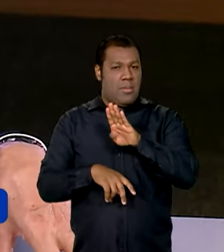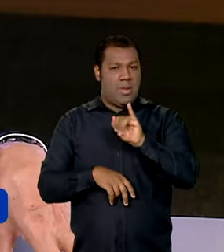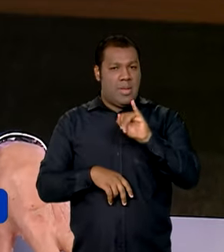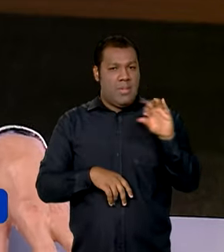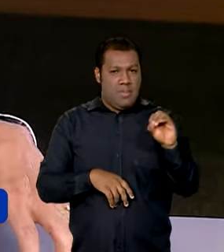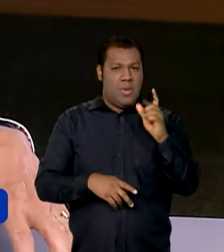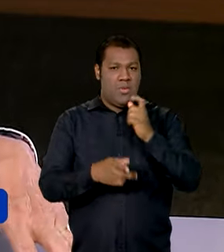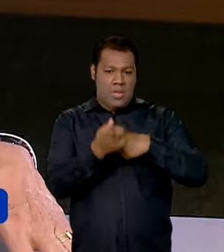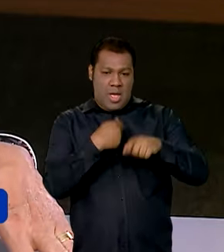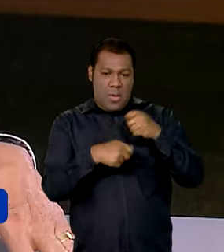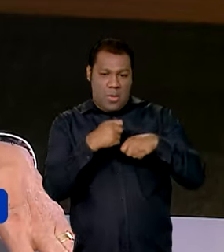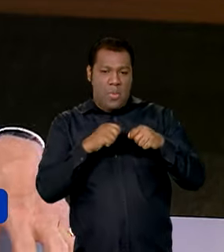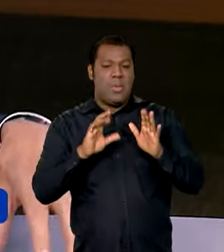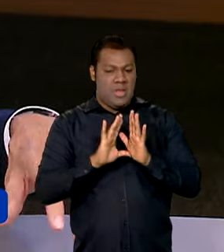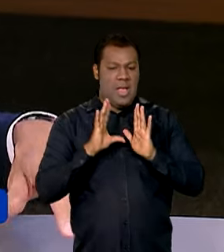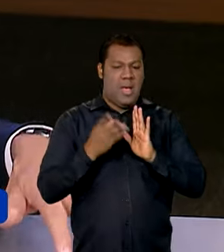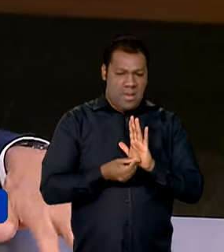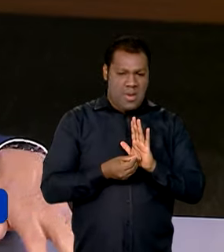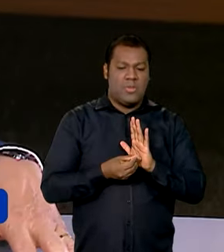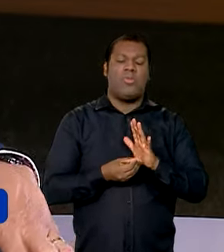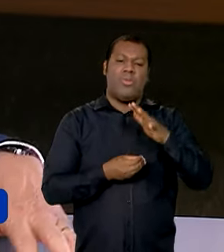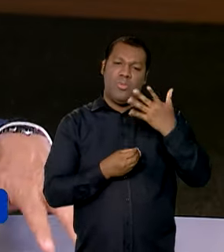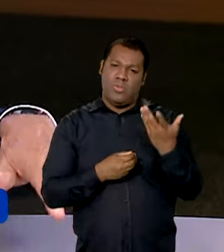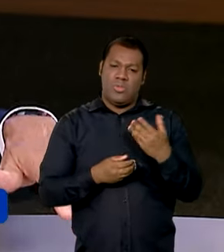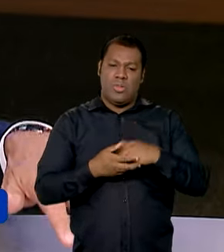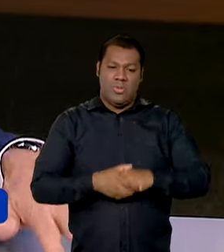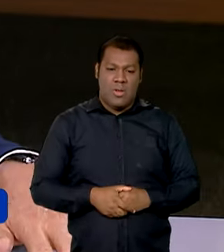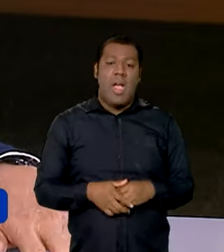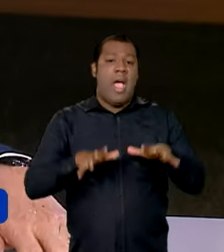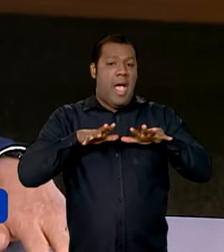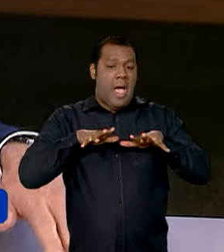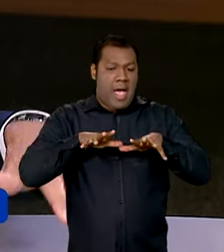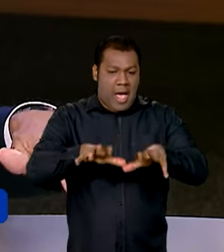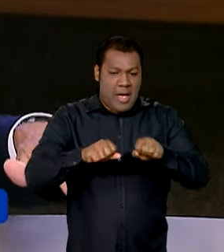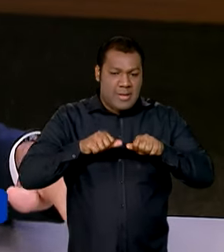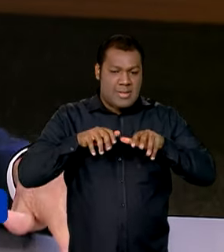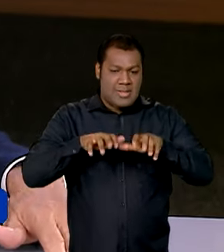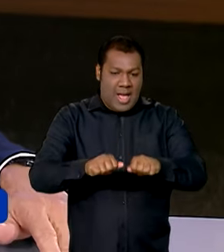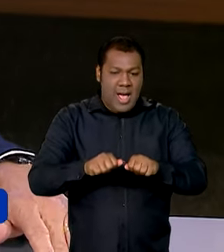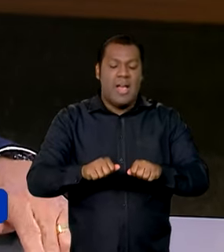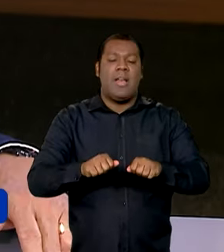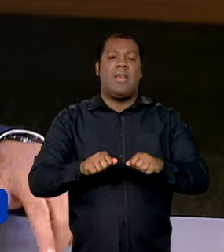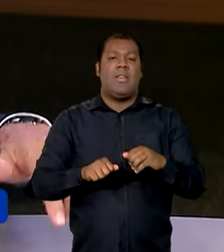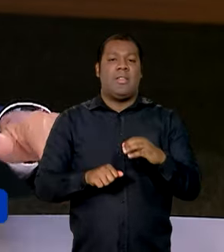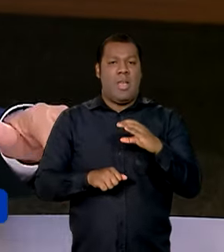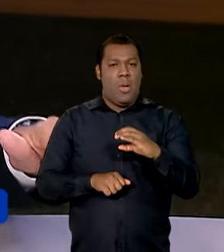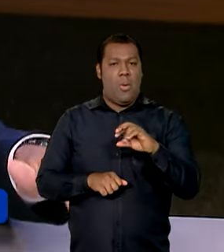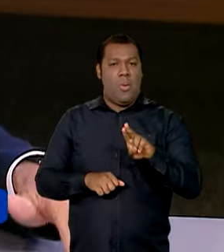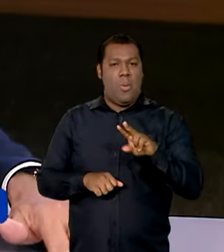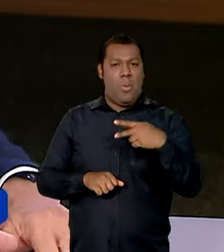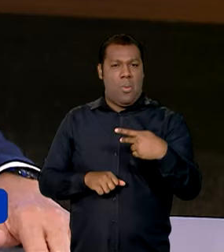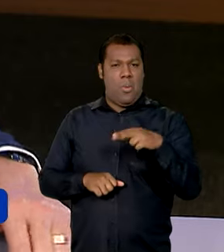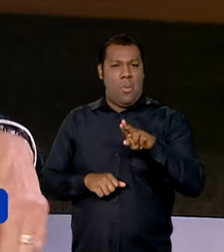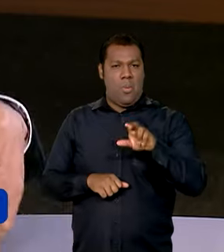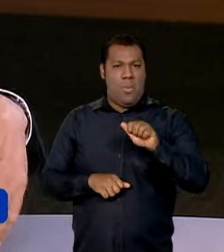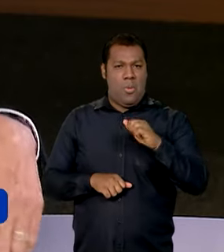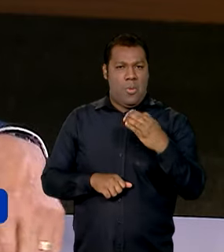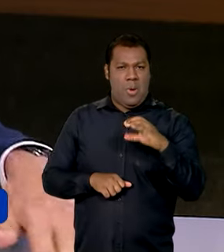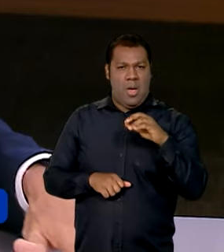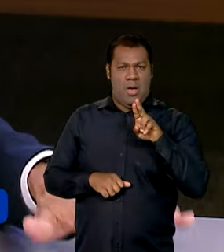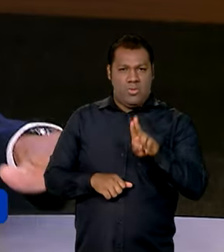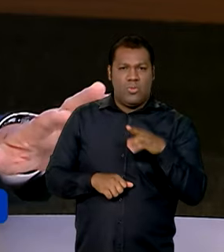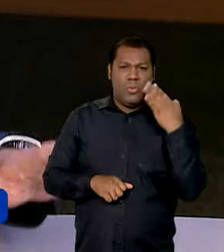Amazônia vai acontecer do Açaí do cupuaçu do Pescado né do Mel